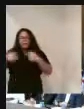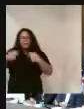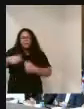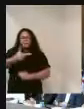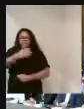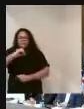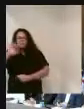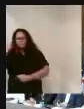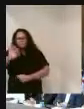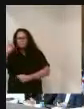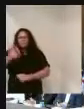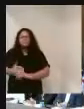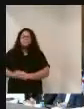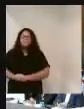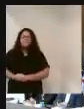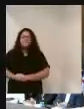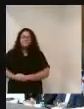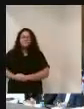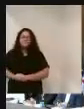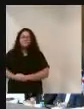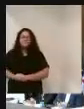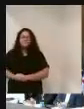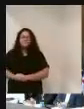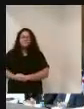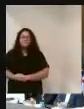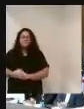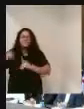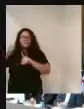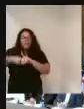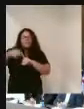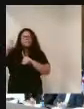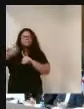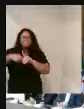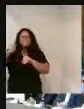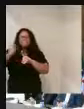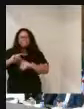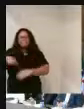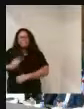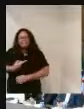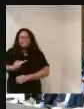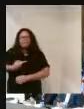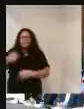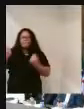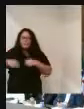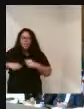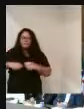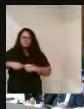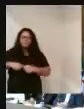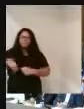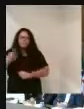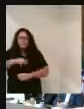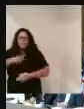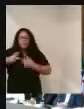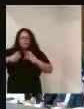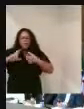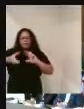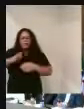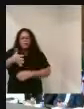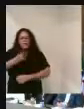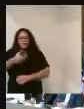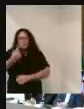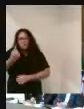devolve à cadeia produtiva mensalmente em torno de 1.100 toneladas de materiais, que é o que eu vou apresentar a seguir. A gente também, aqui nesse complexo,